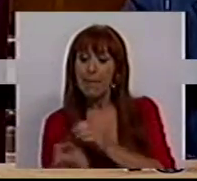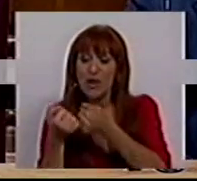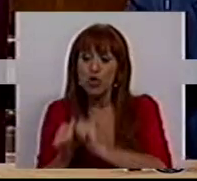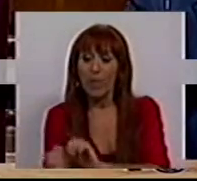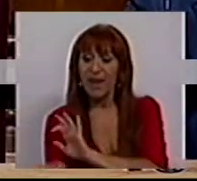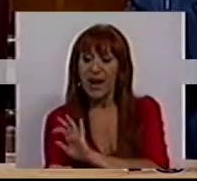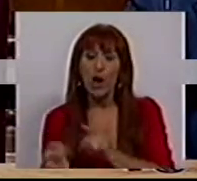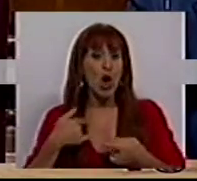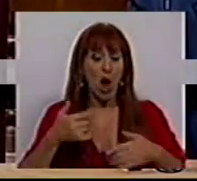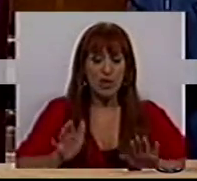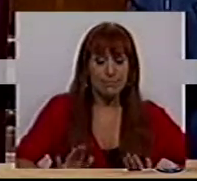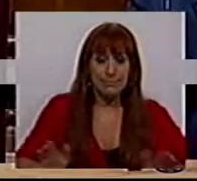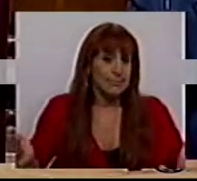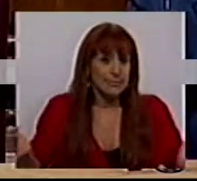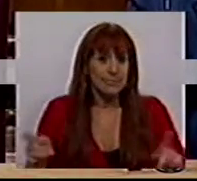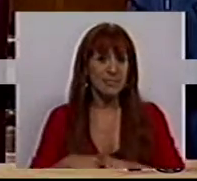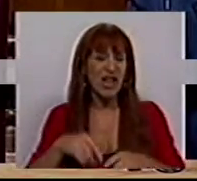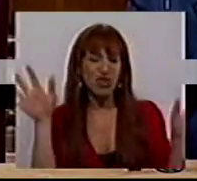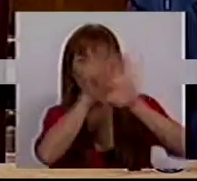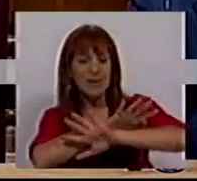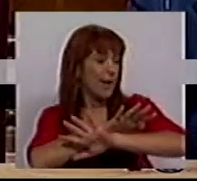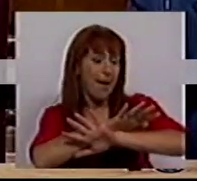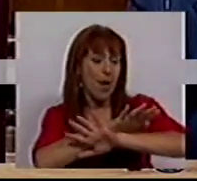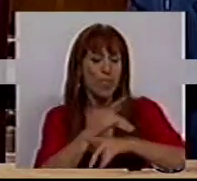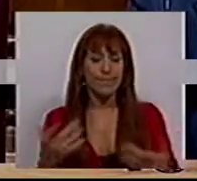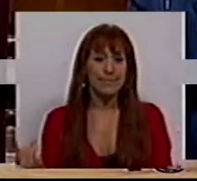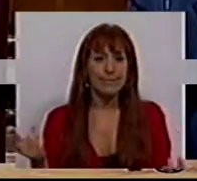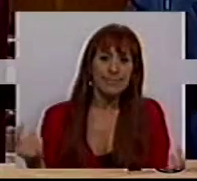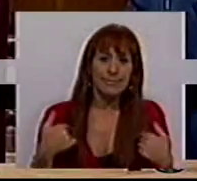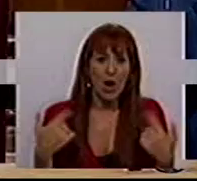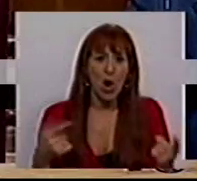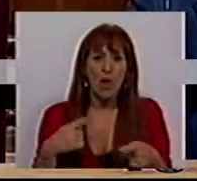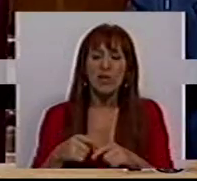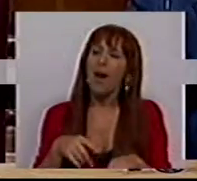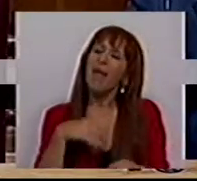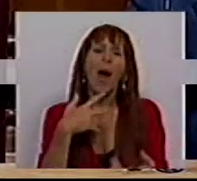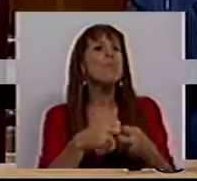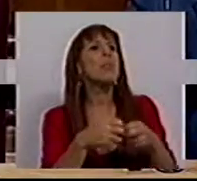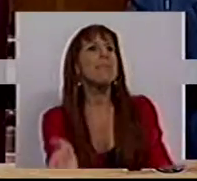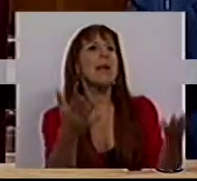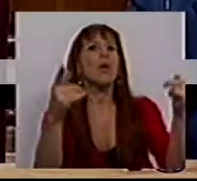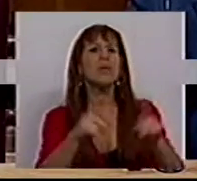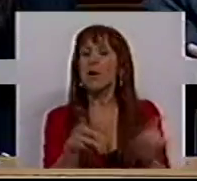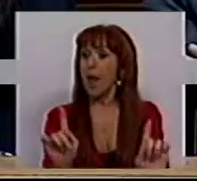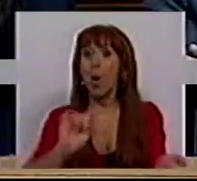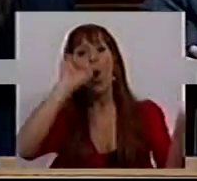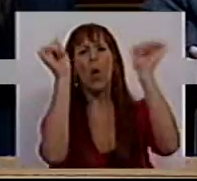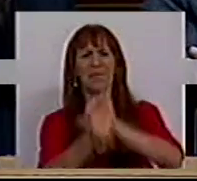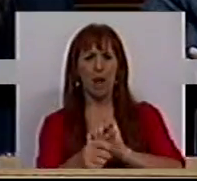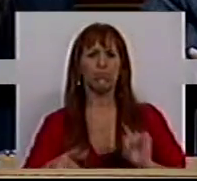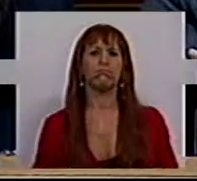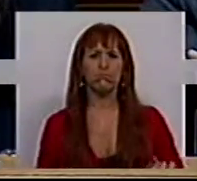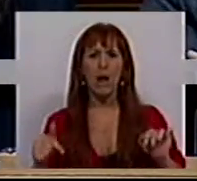tapete, não estamos a disfarçar, não estamos a alimentar problemas para o futuro, é exatamente ao